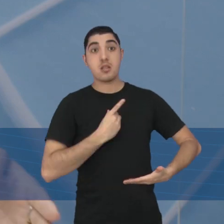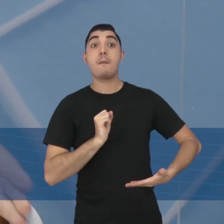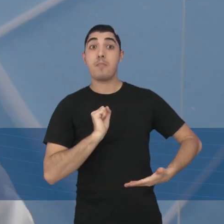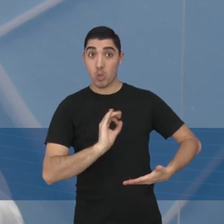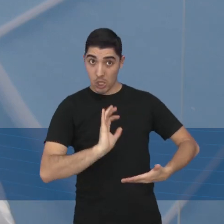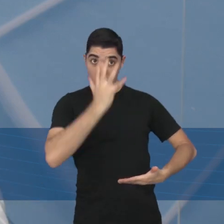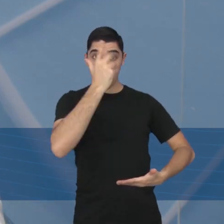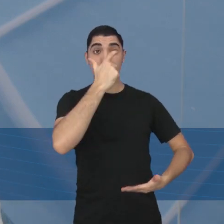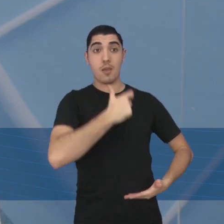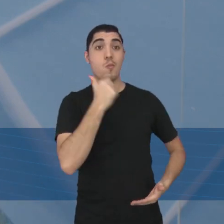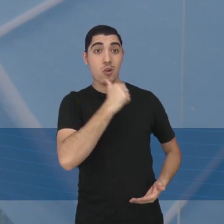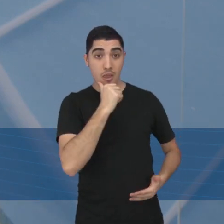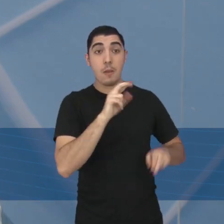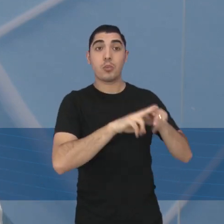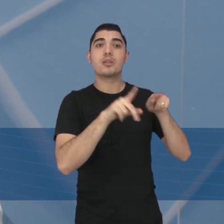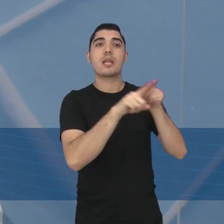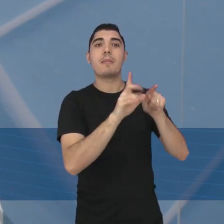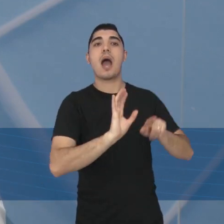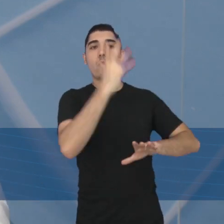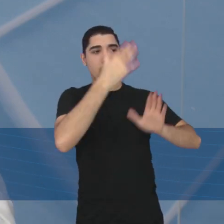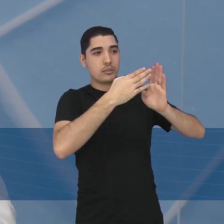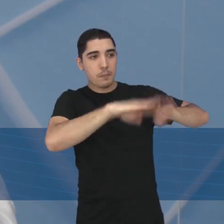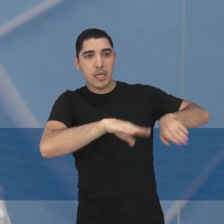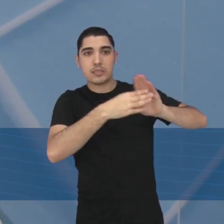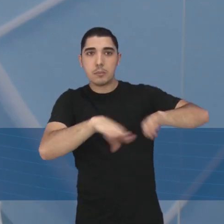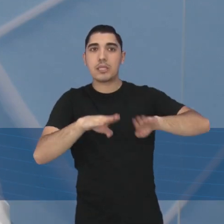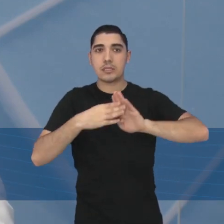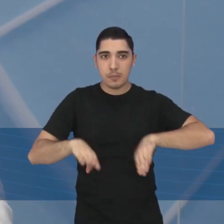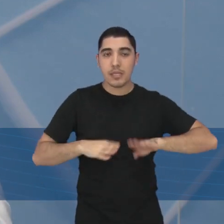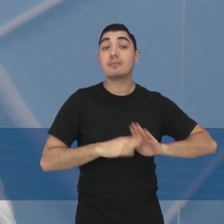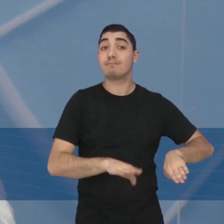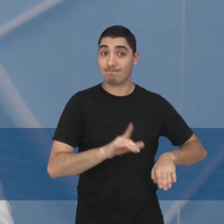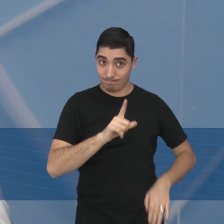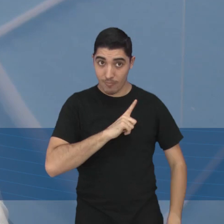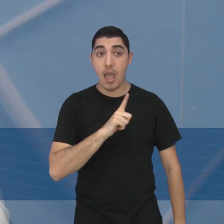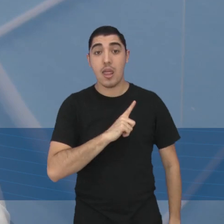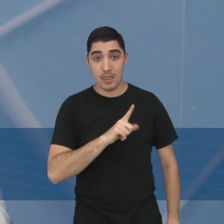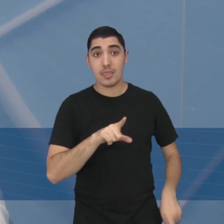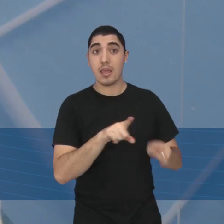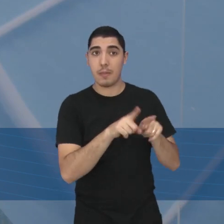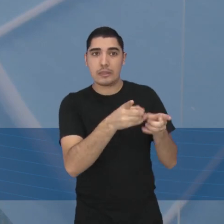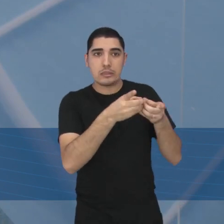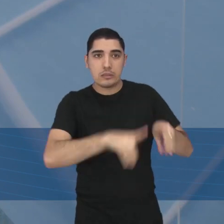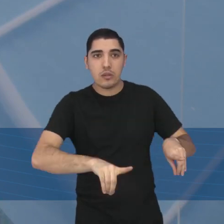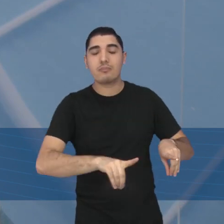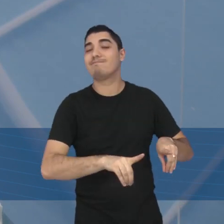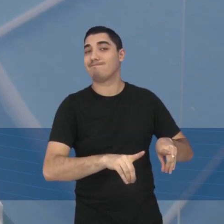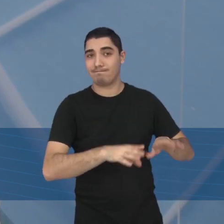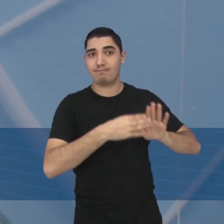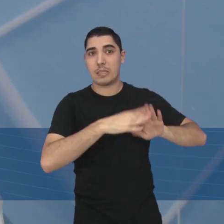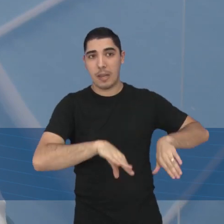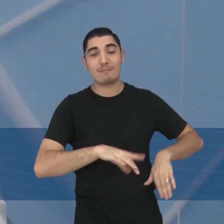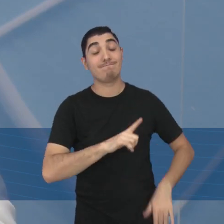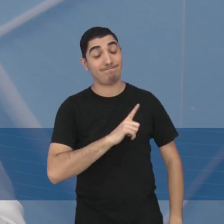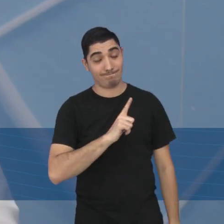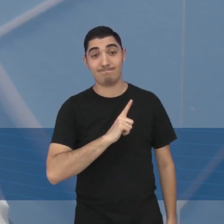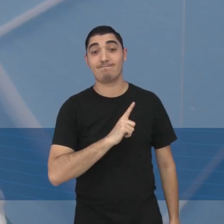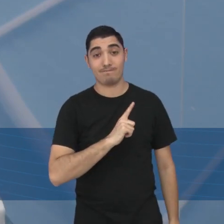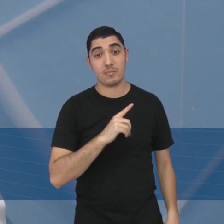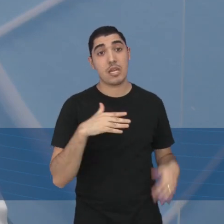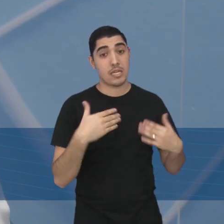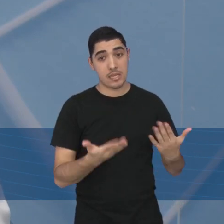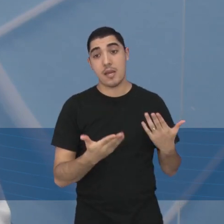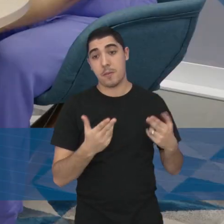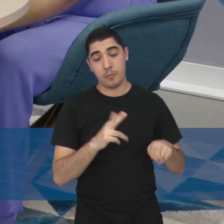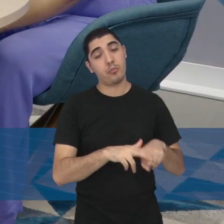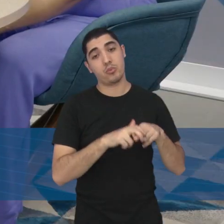o primeiro ano é o maior índice de divórcios. Então acaba que essa mulher, geralmente, quando se divorcia, caminha para ela cuidar